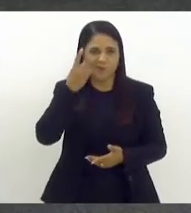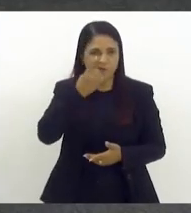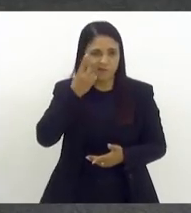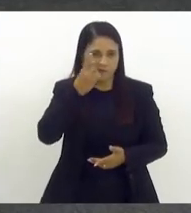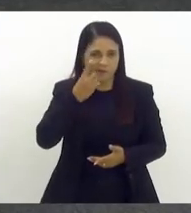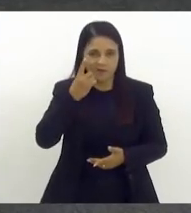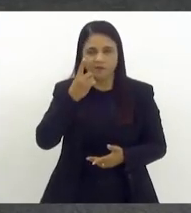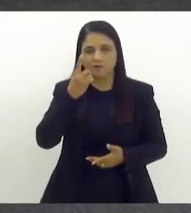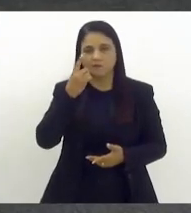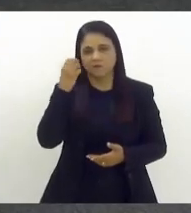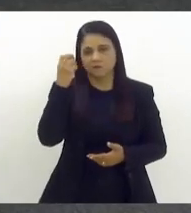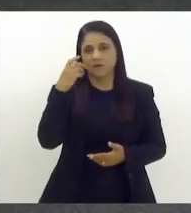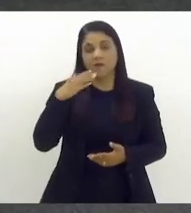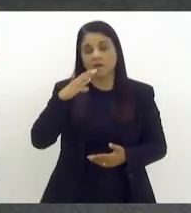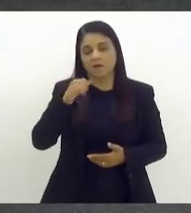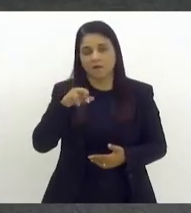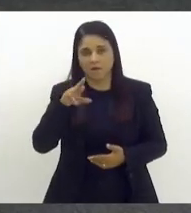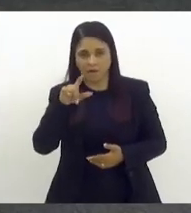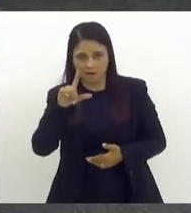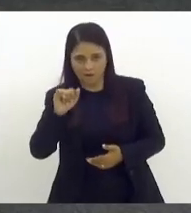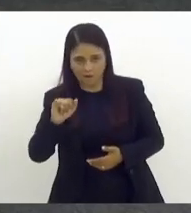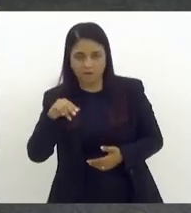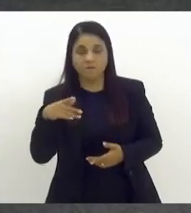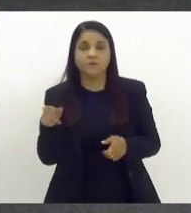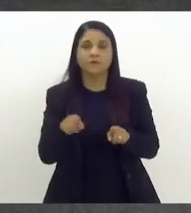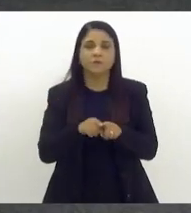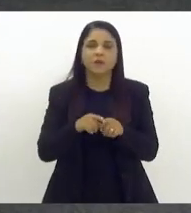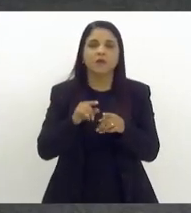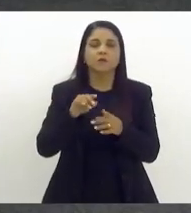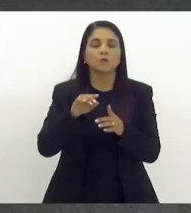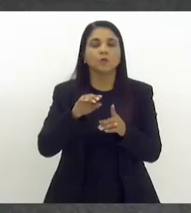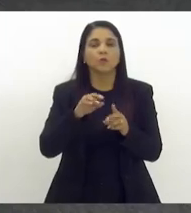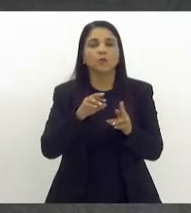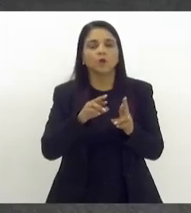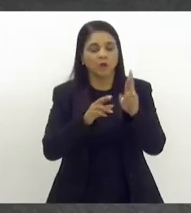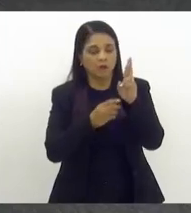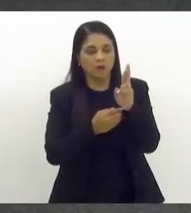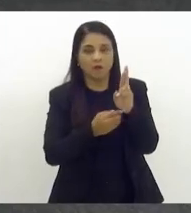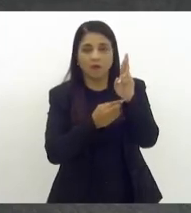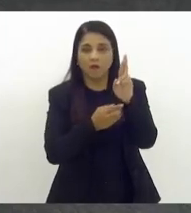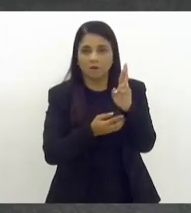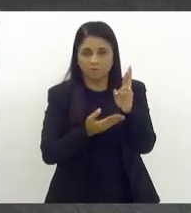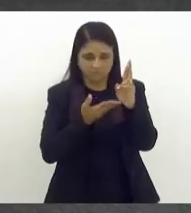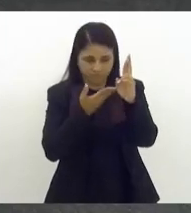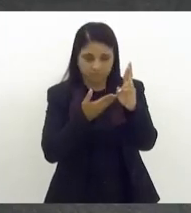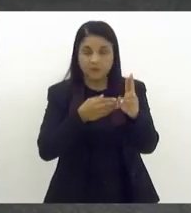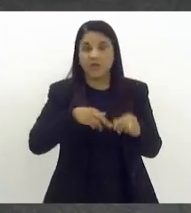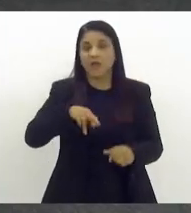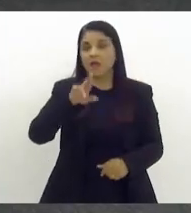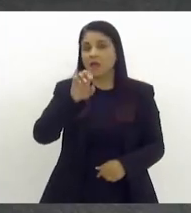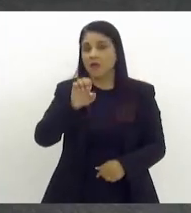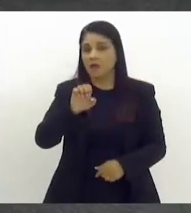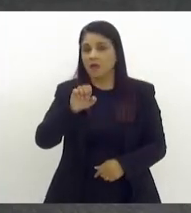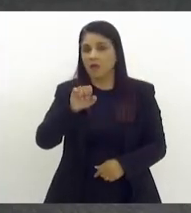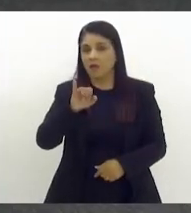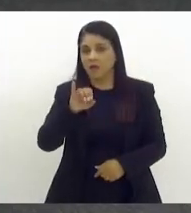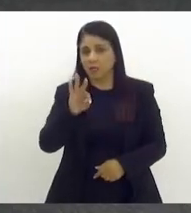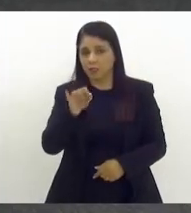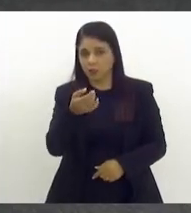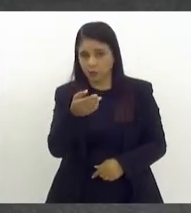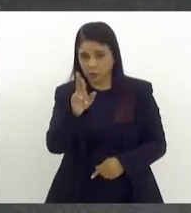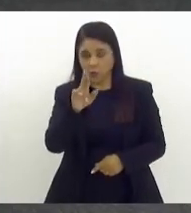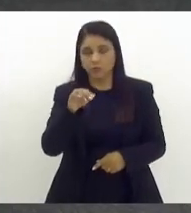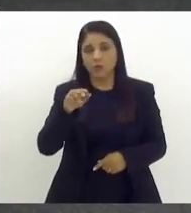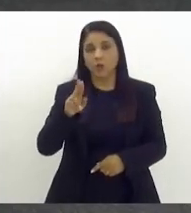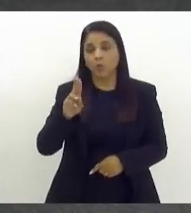deputada Carla Machado, saudar o nosso reitor da UENF, já que estamos tratando aqui também, né, do tema diretamente